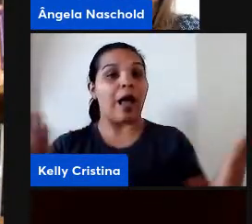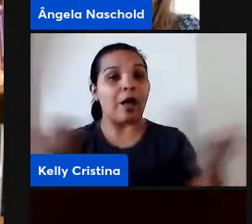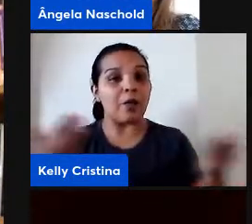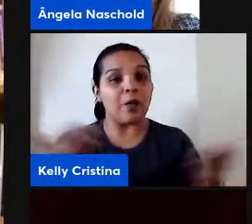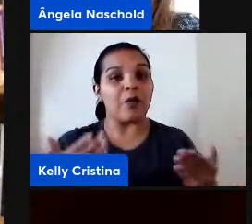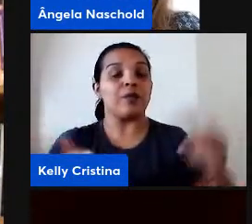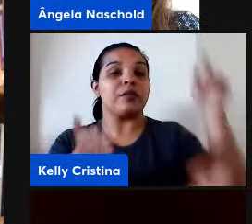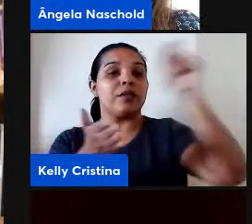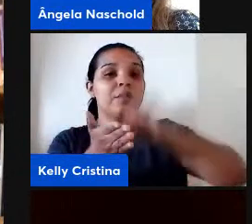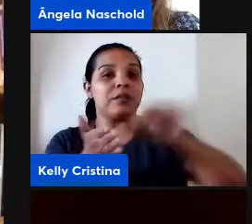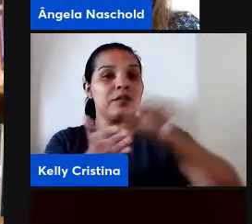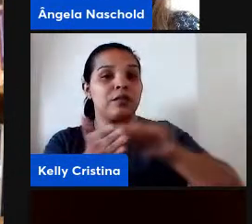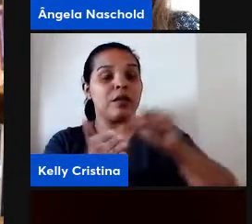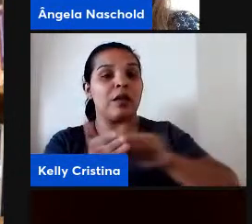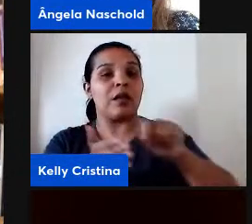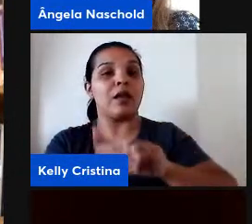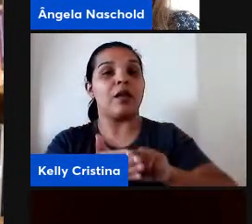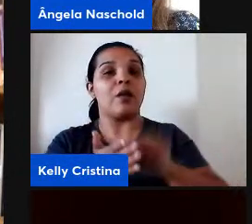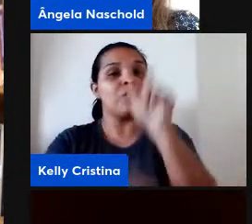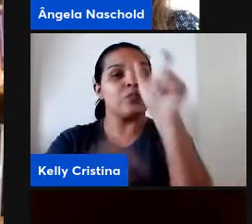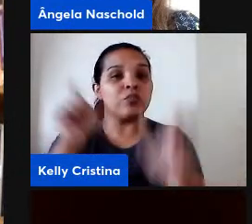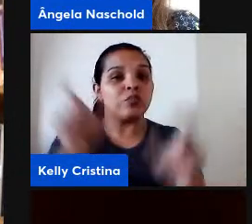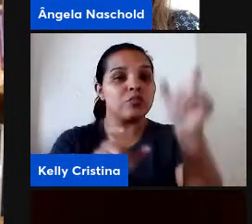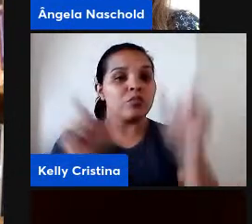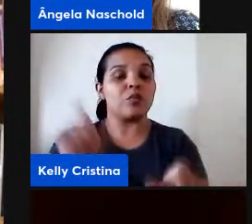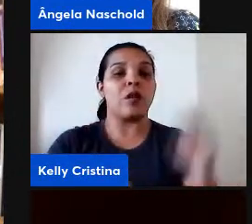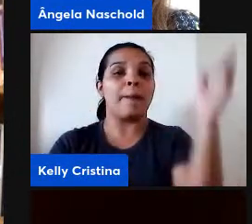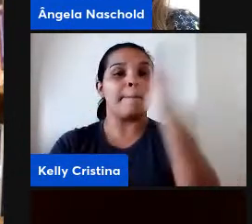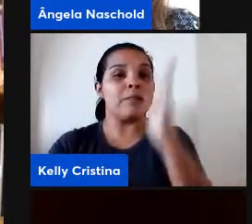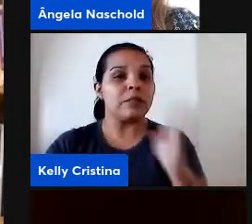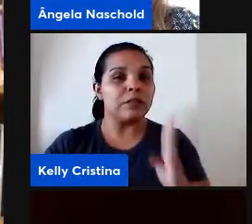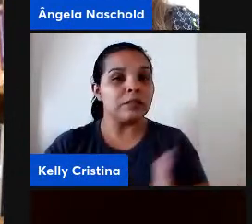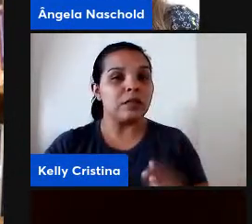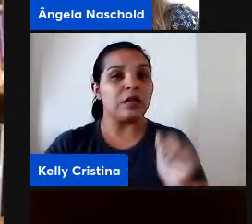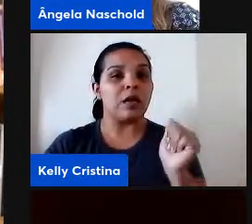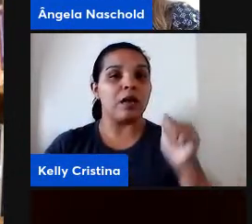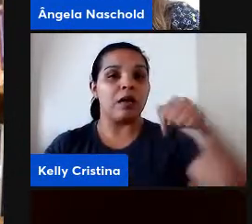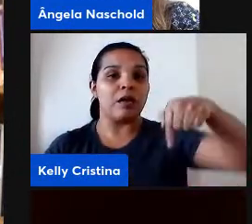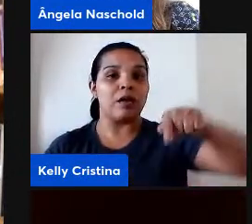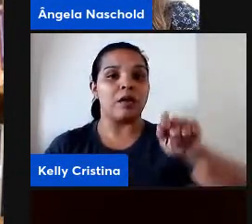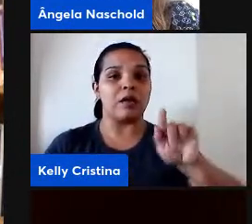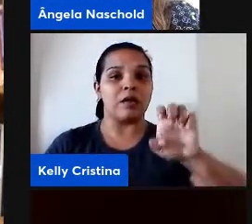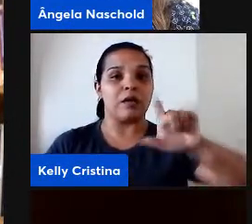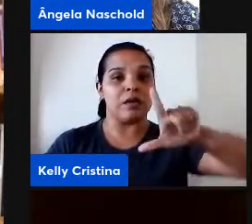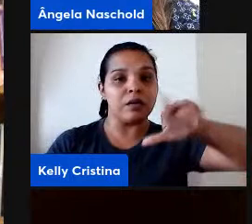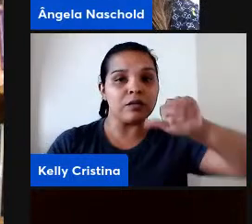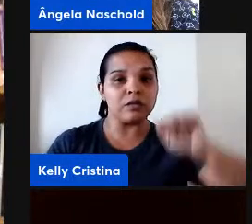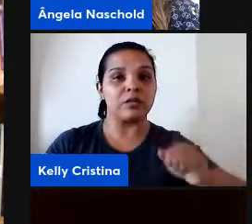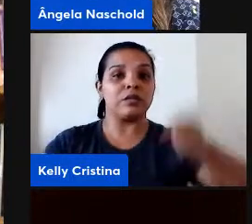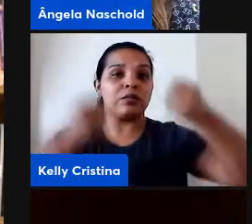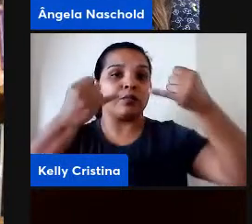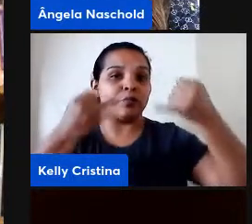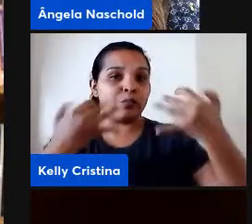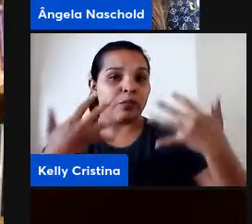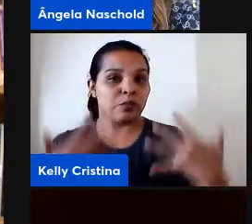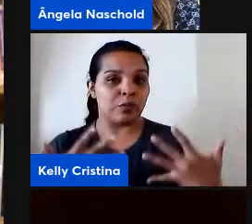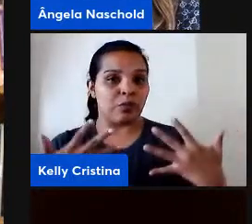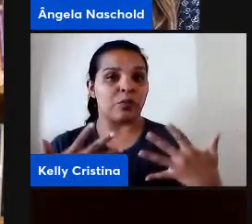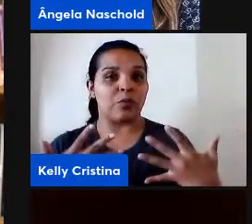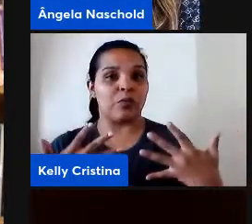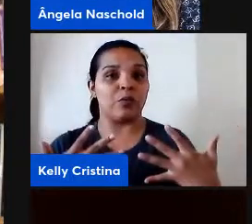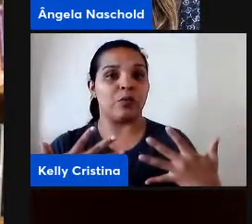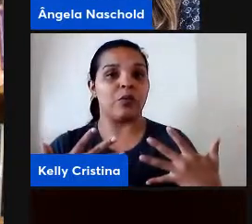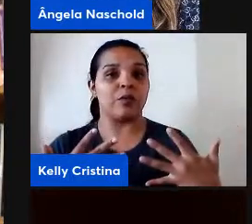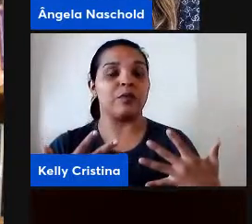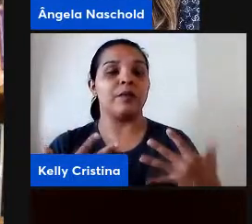a professora Ângela apontou bem para a gente, eu queria aderir até à explicação que a